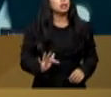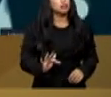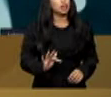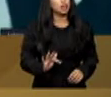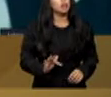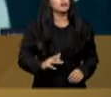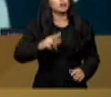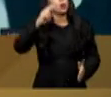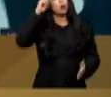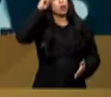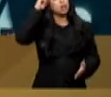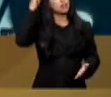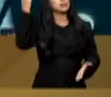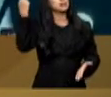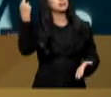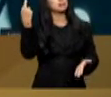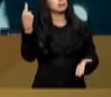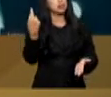respeito,